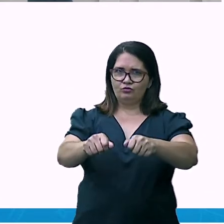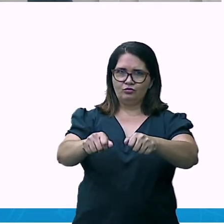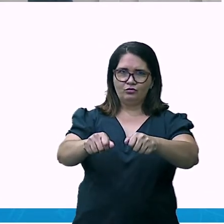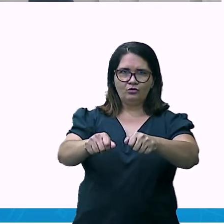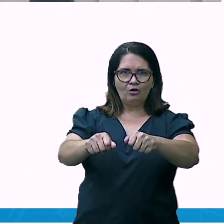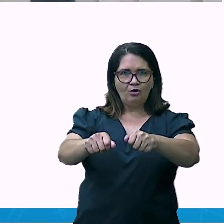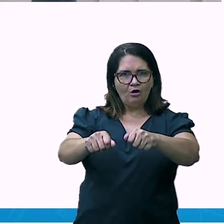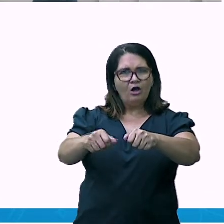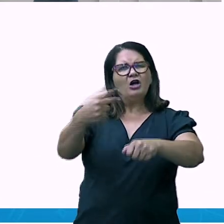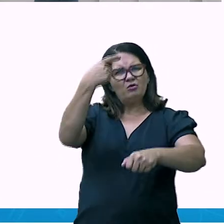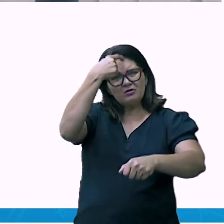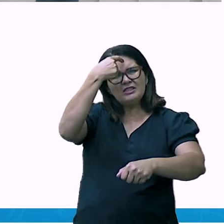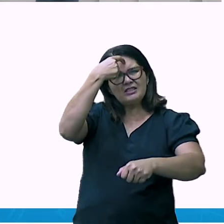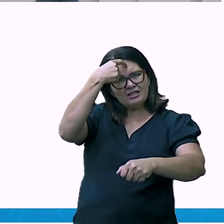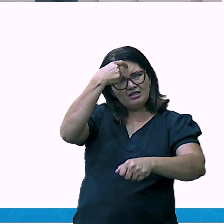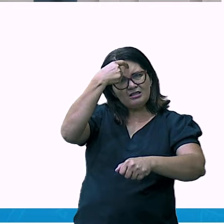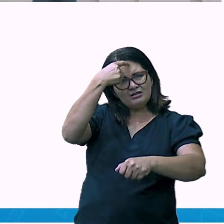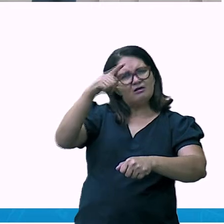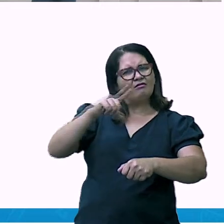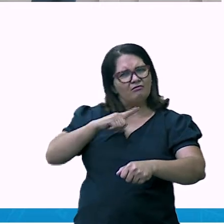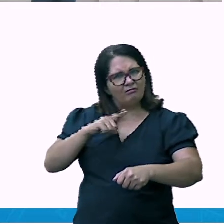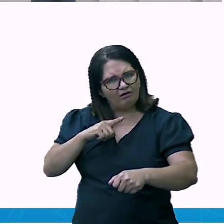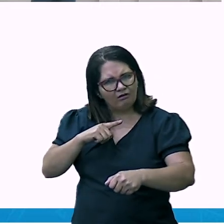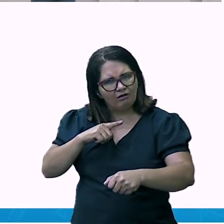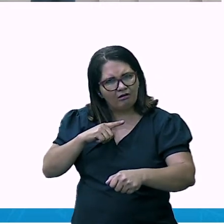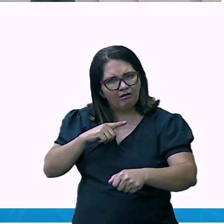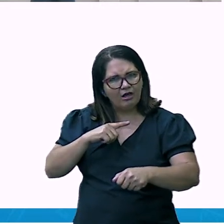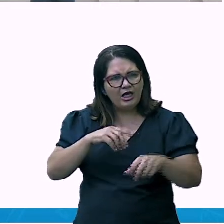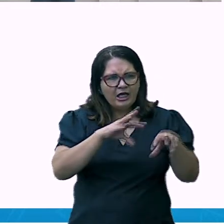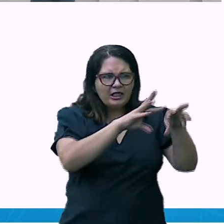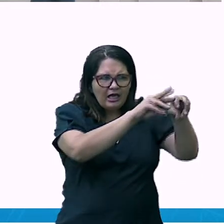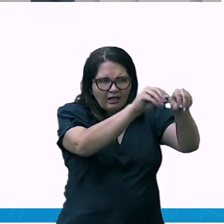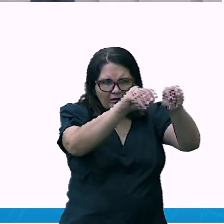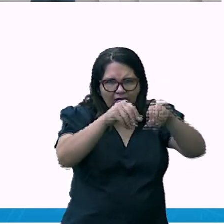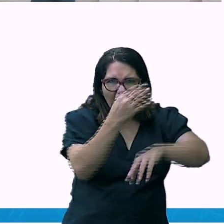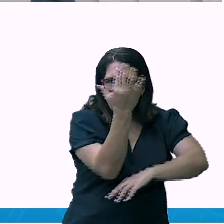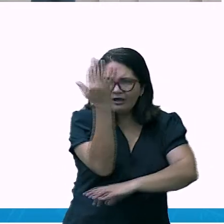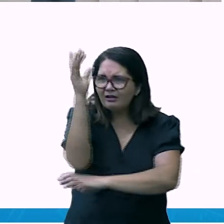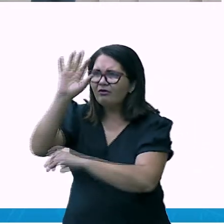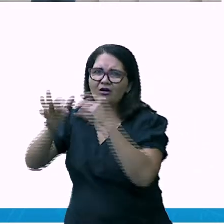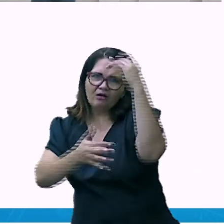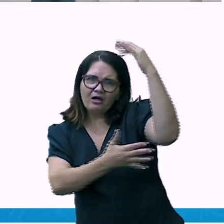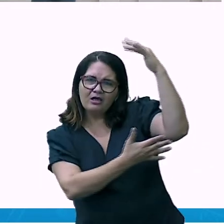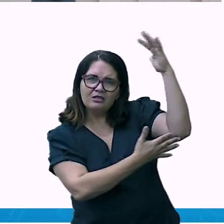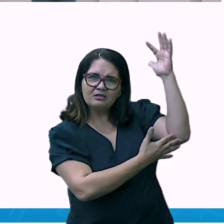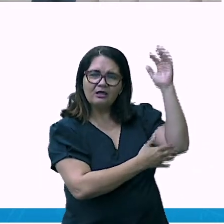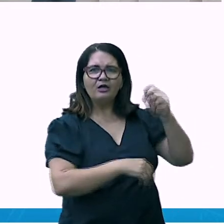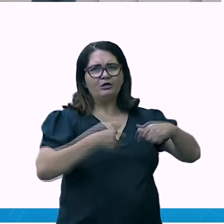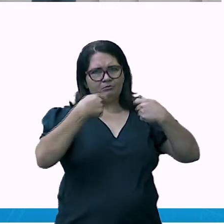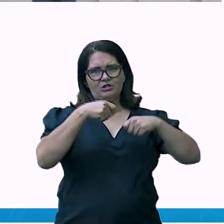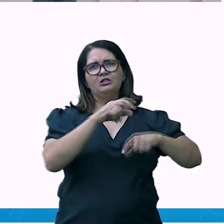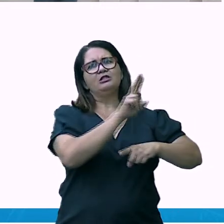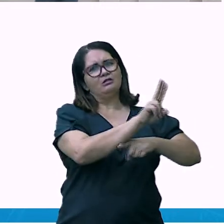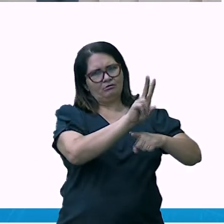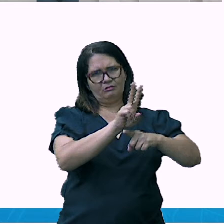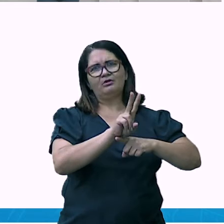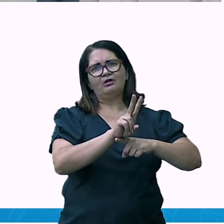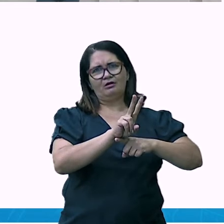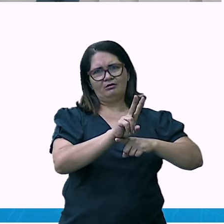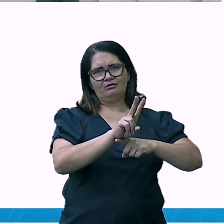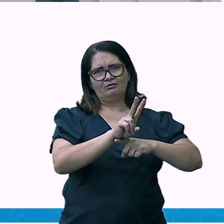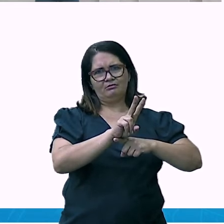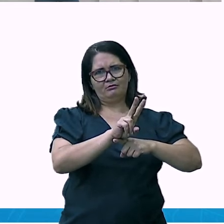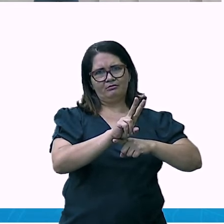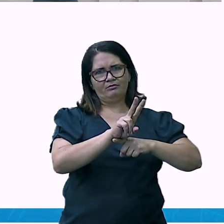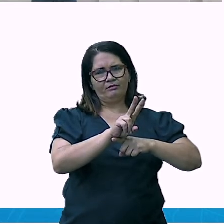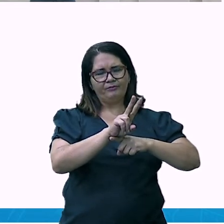nós somos conscientes do quão importante é essa preservação? Vamos pensar só